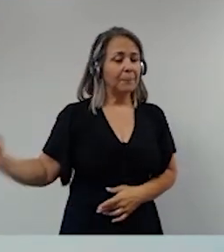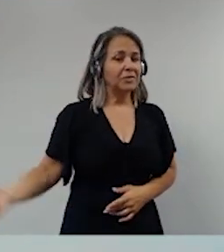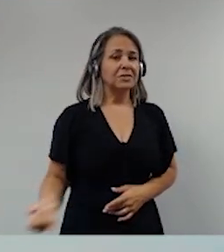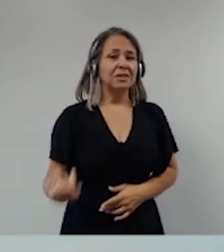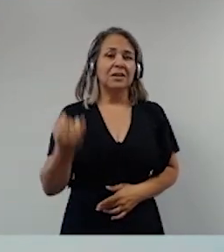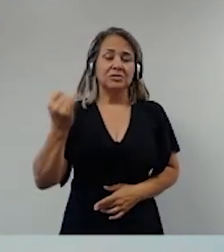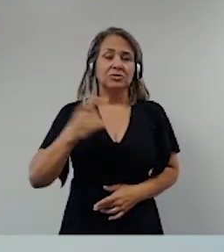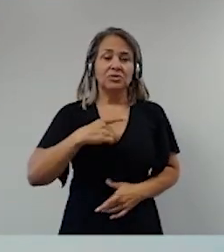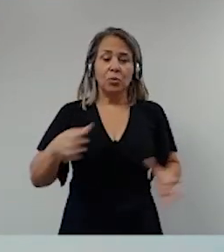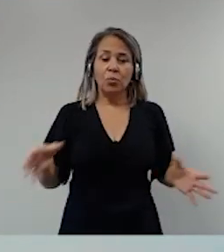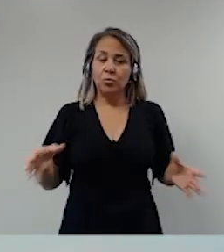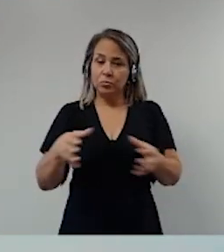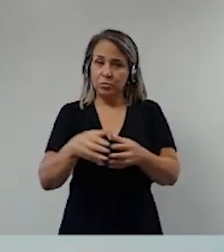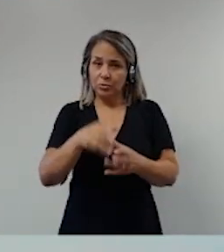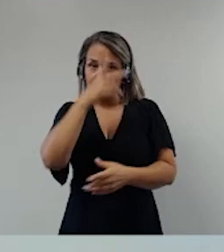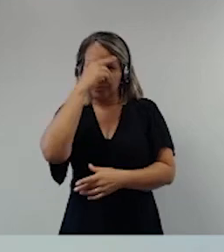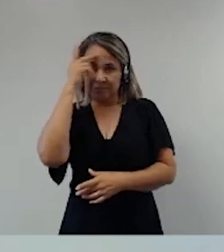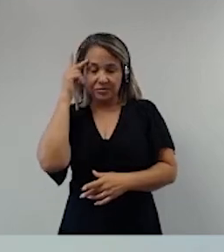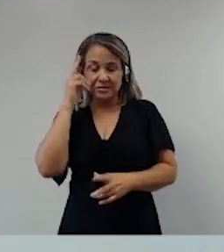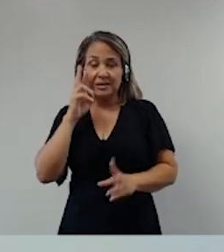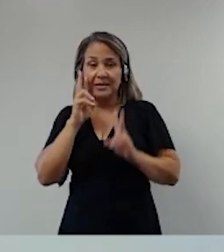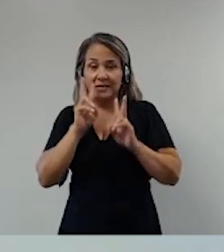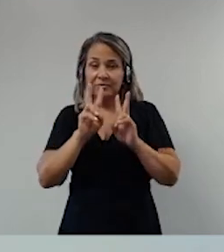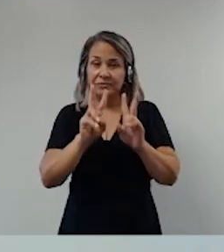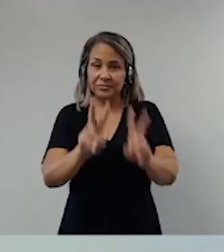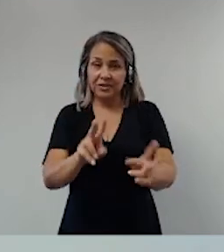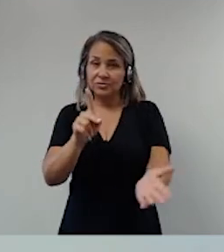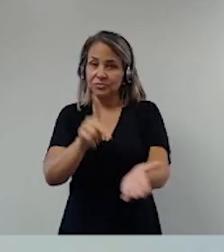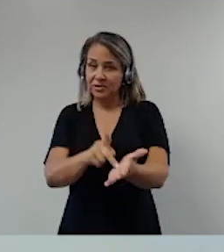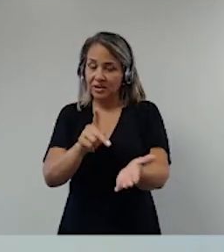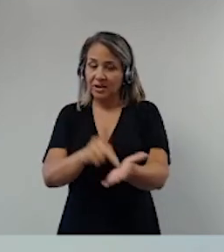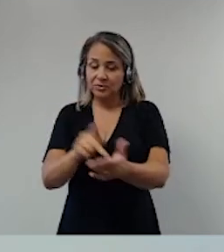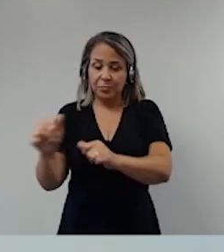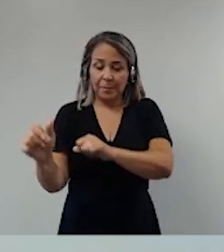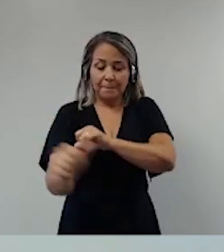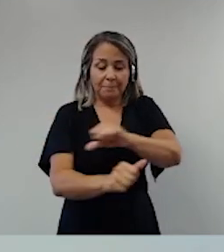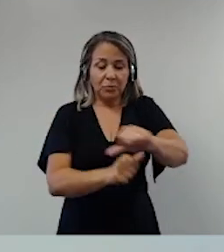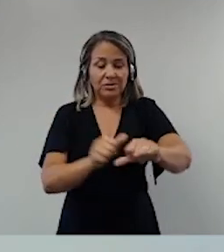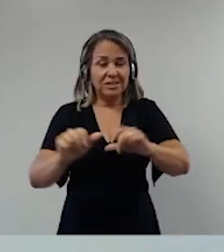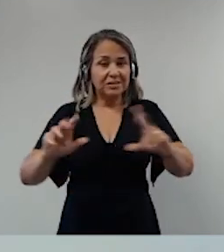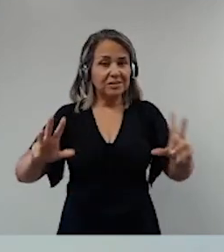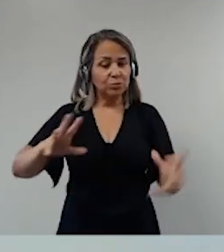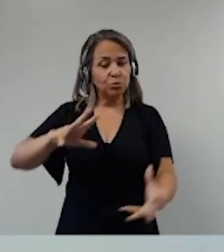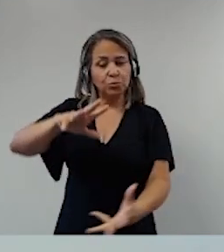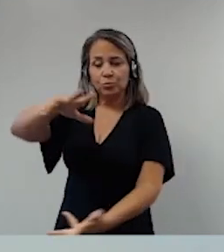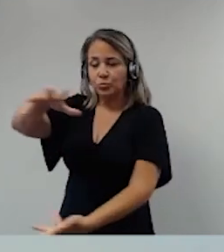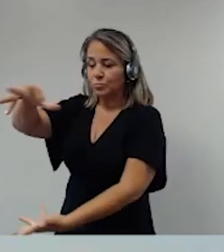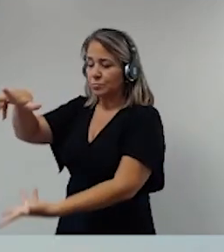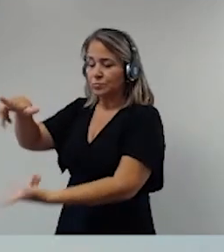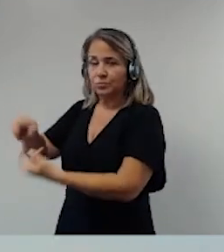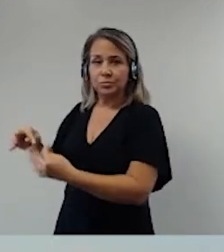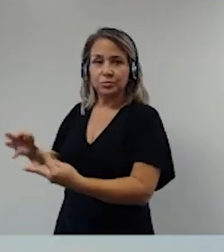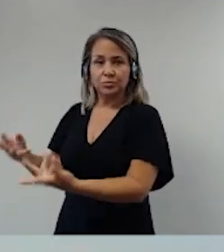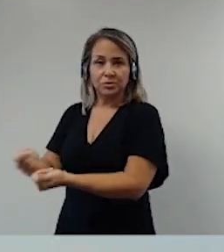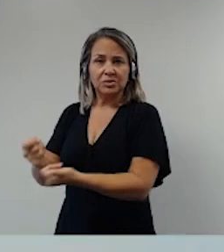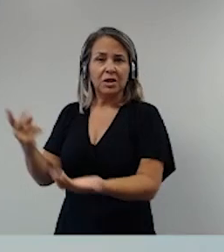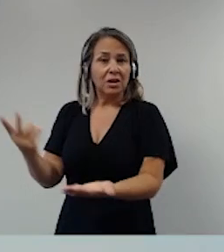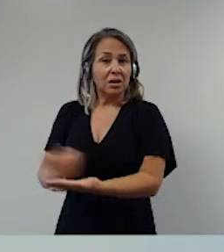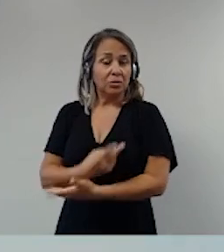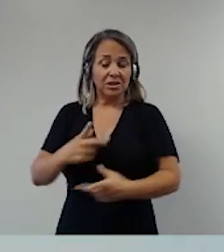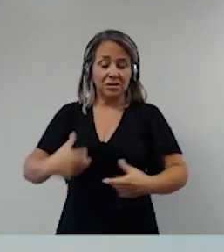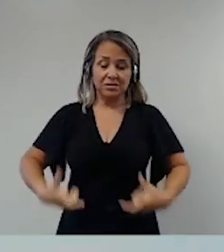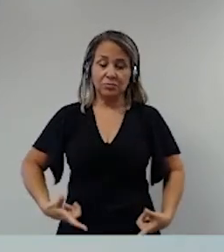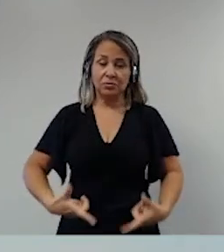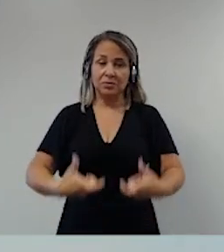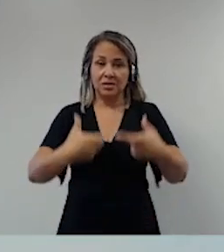que está acompanhando uma verdadeira mudança na humanidade. Das mudanças que ocorrem com guerras,